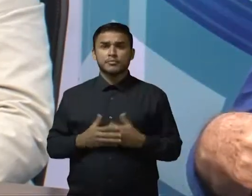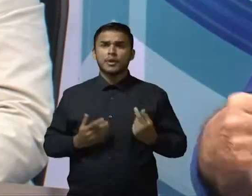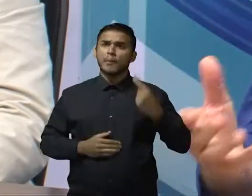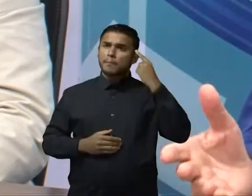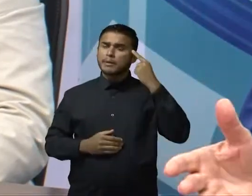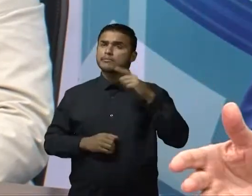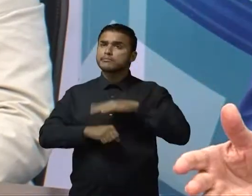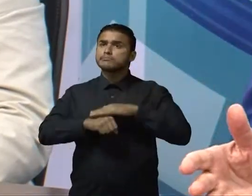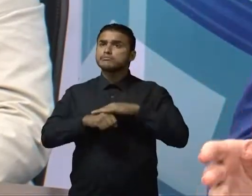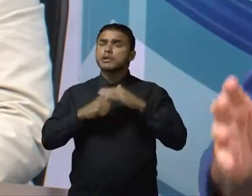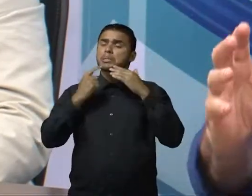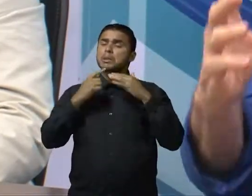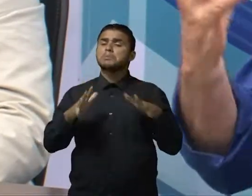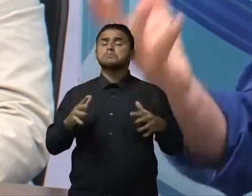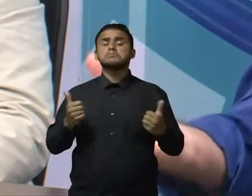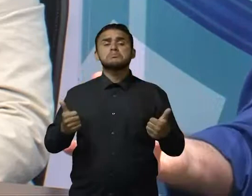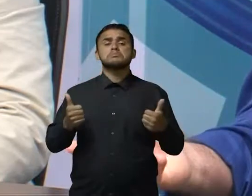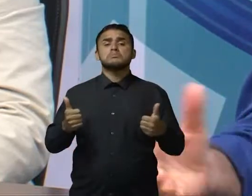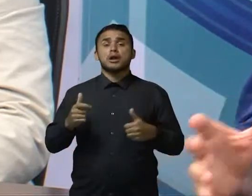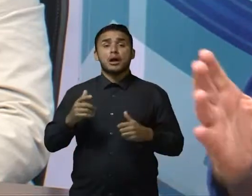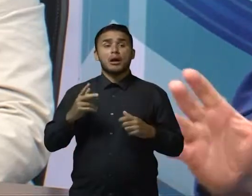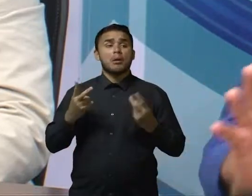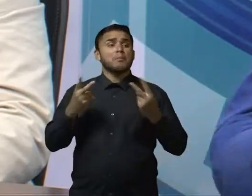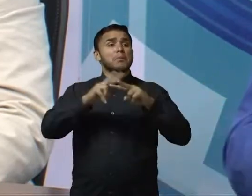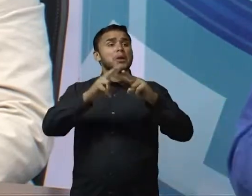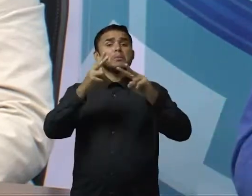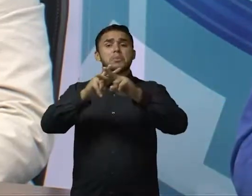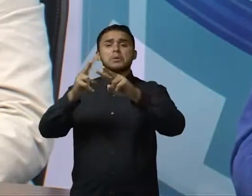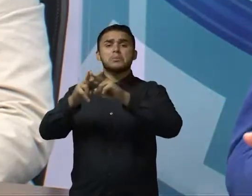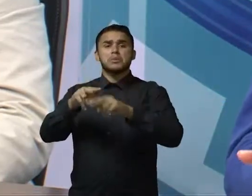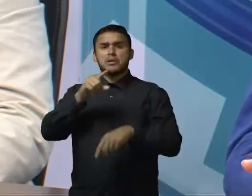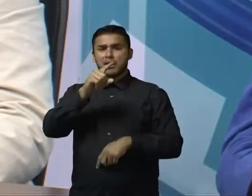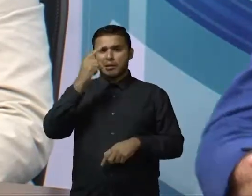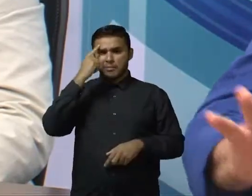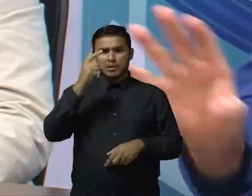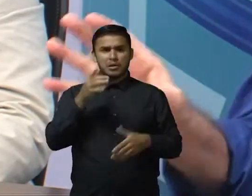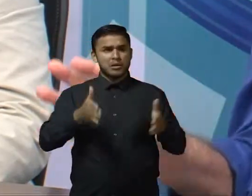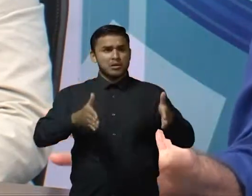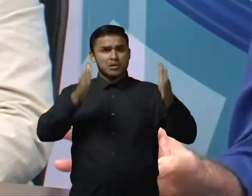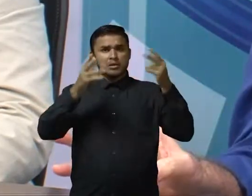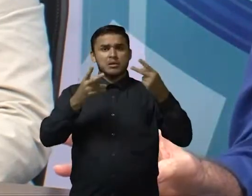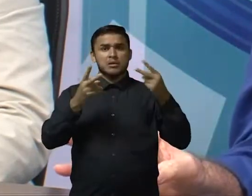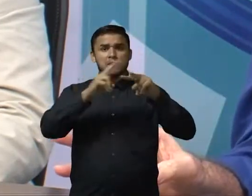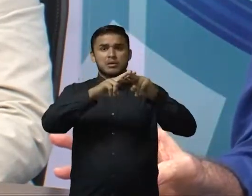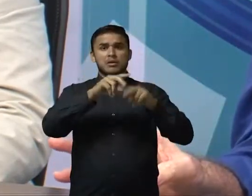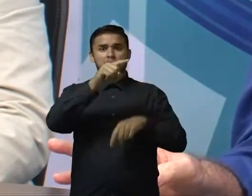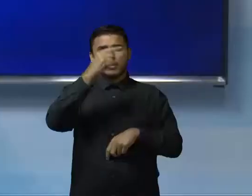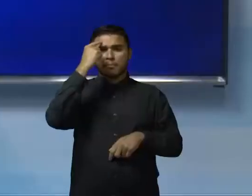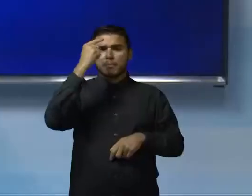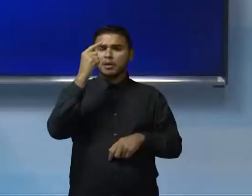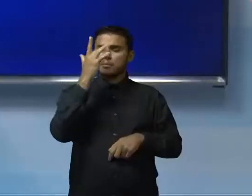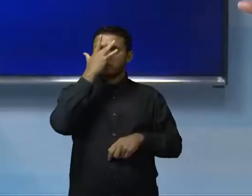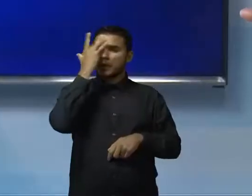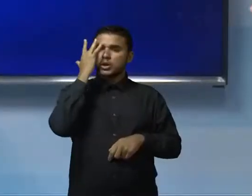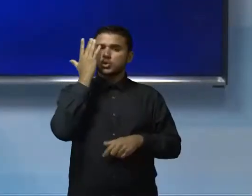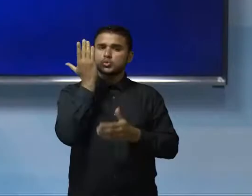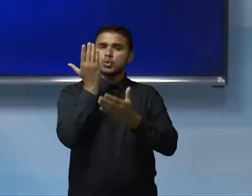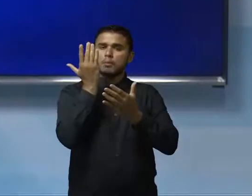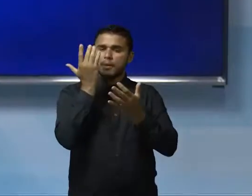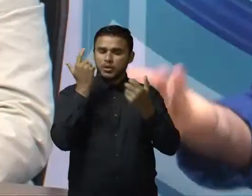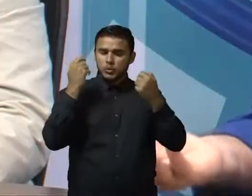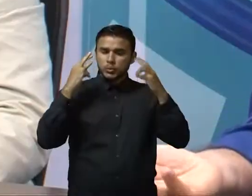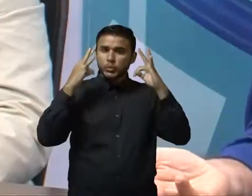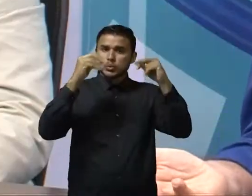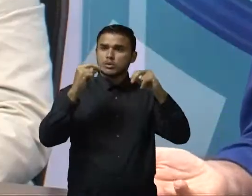de uma forma natural que os presídios hoje já não é mais universidade, mas é um sistema de pós-graduação. Então, isso,